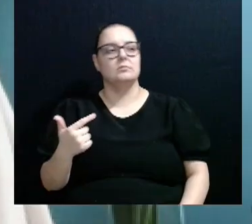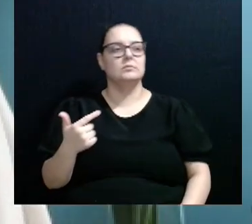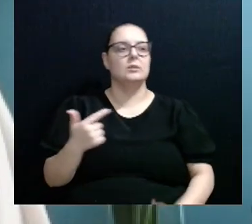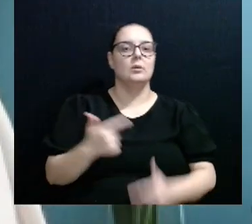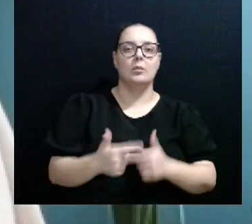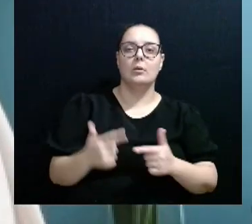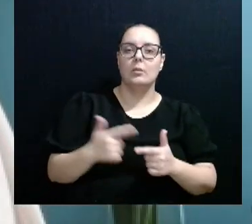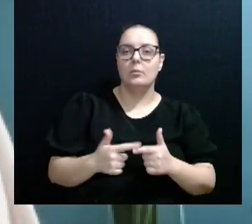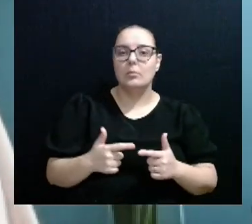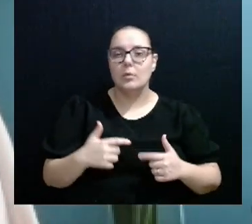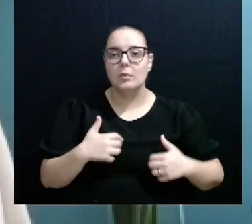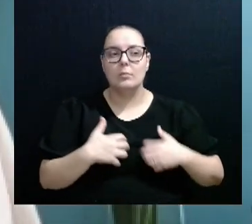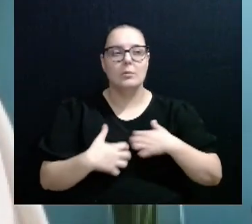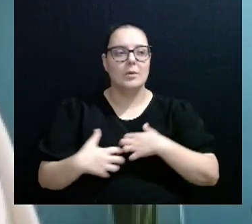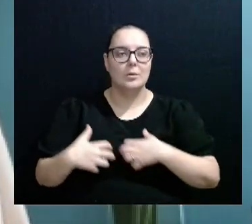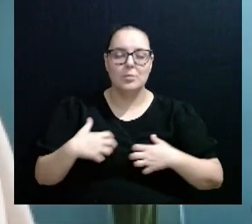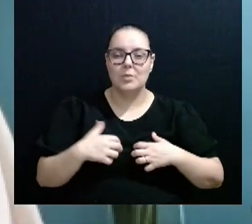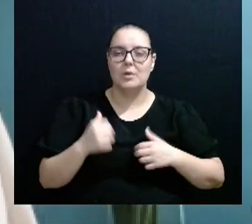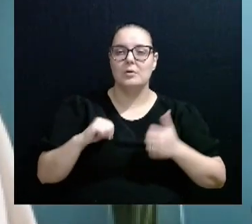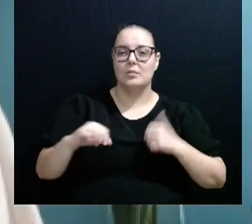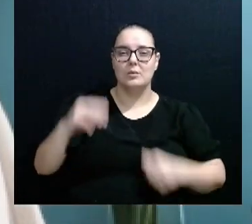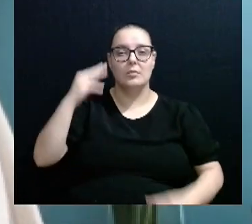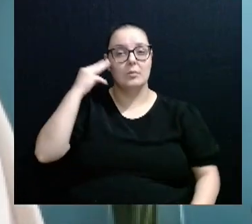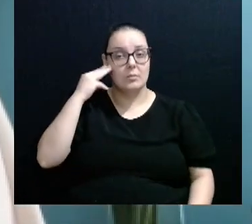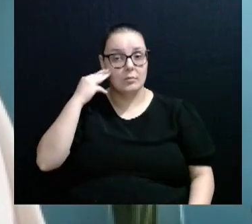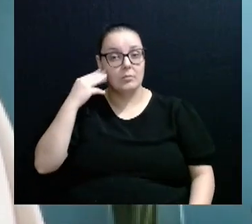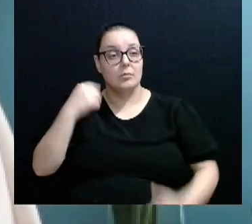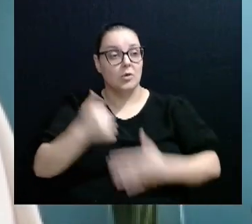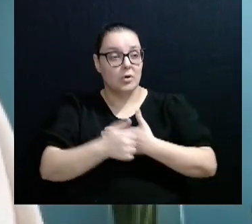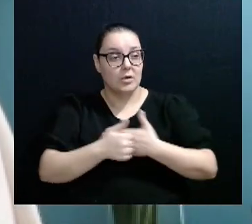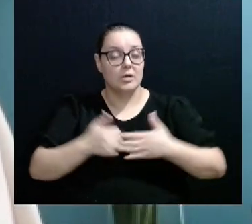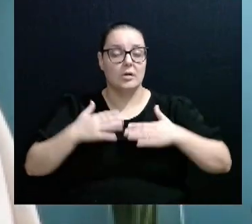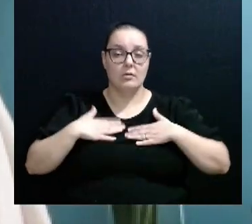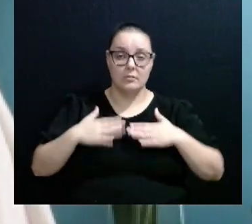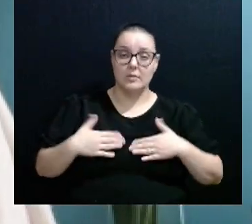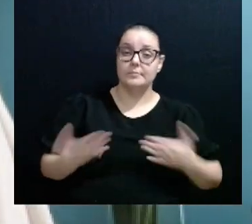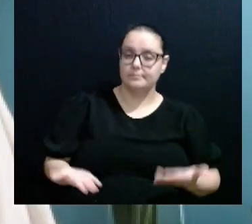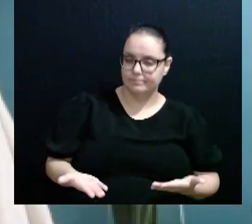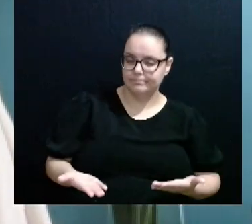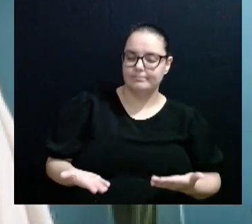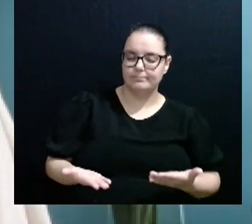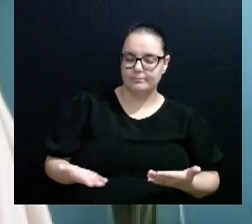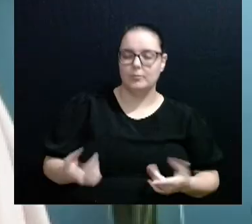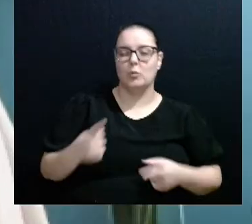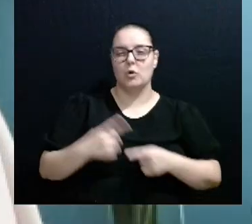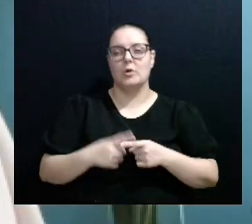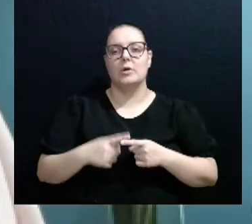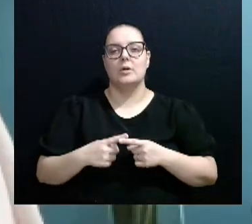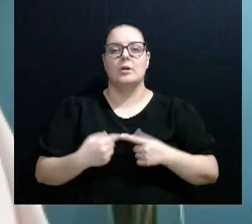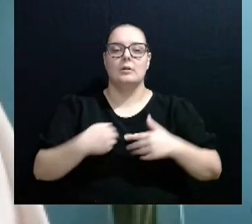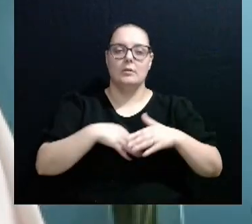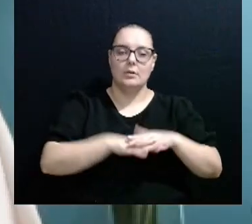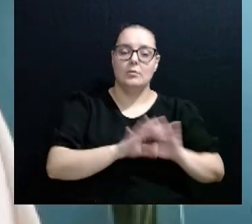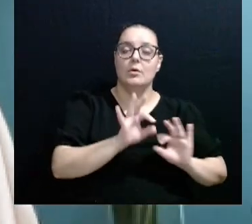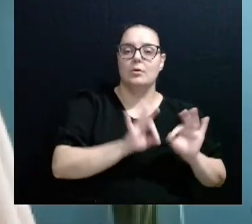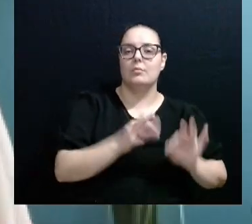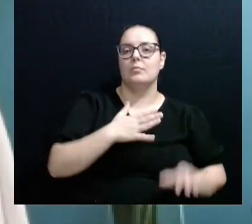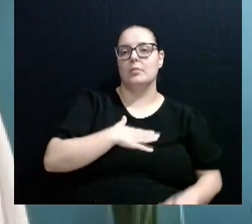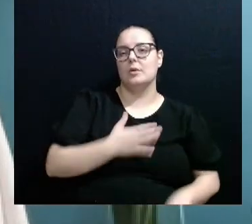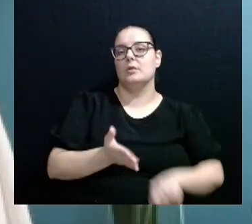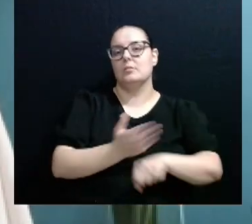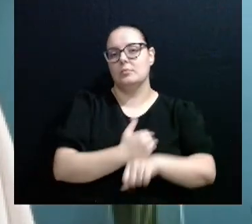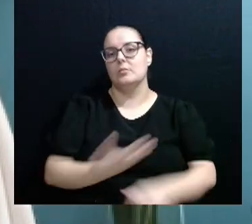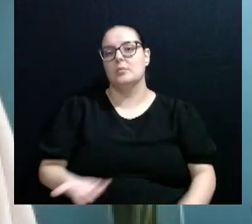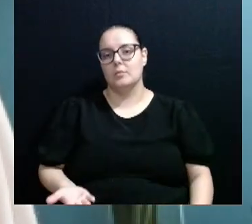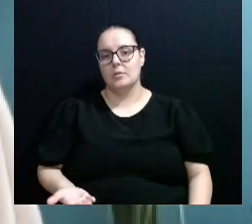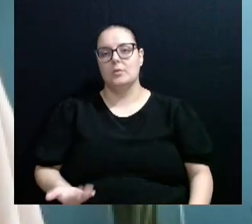mental, moral, física. Então, a caixinha, né, o guardar o